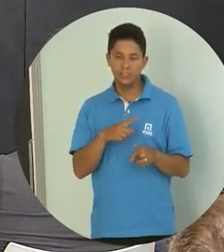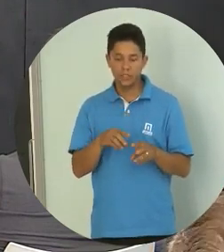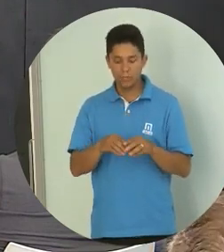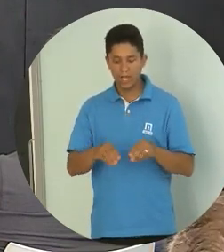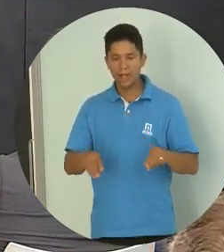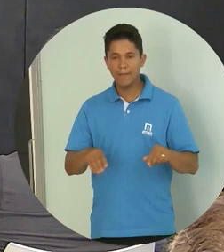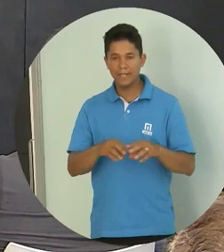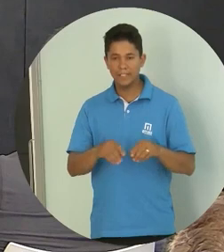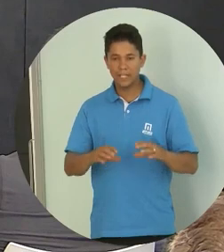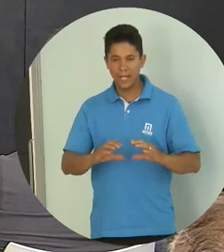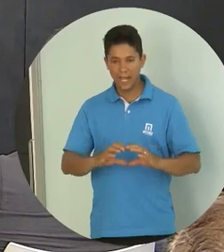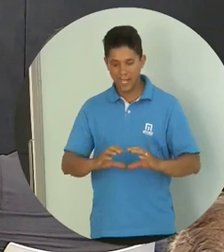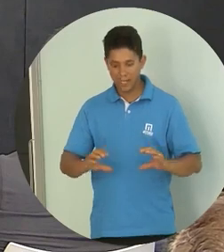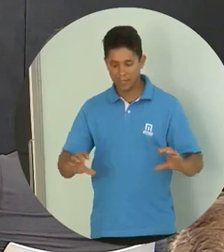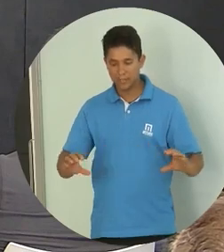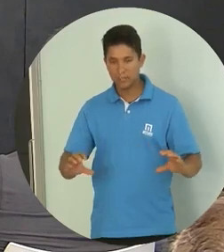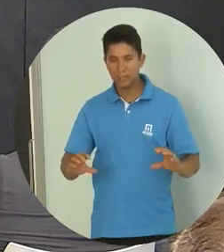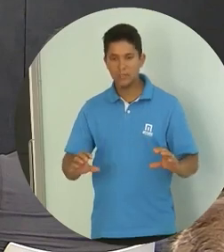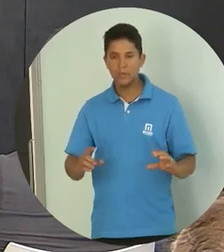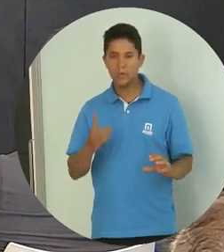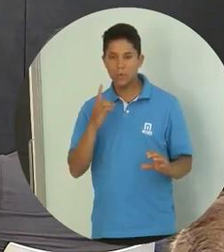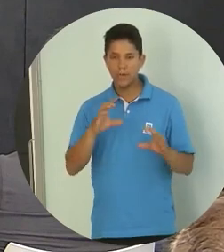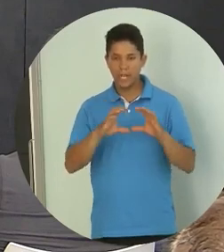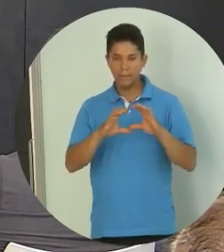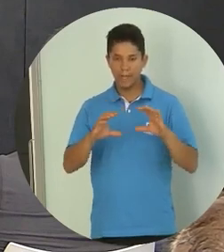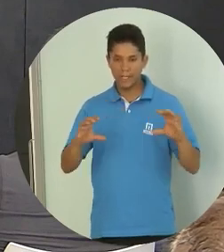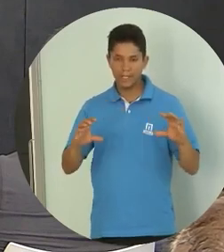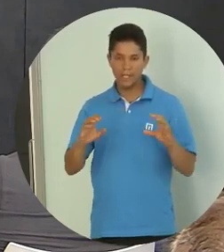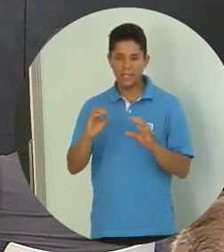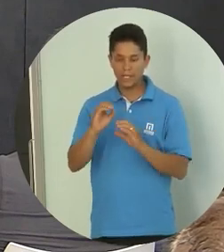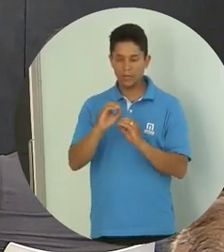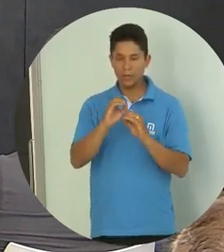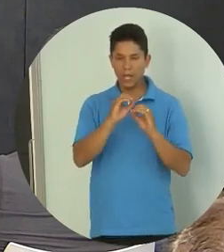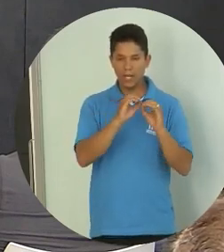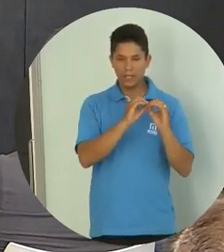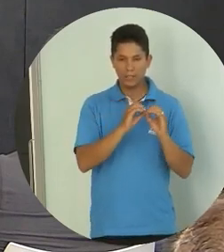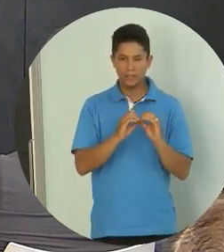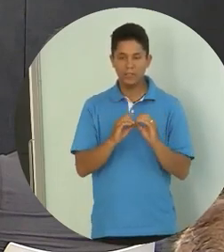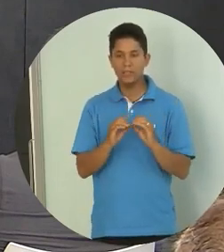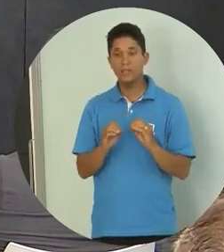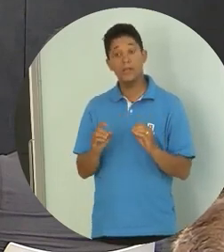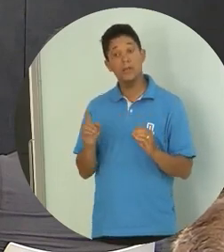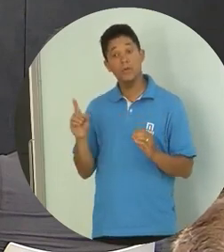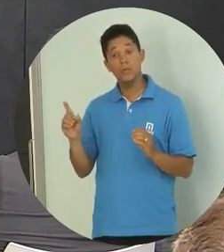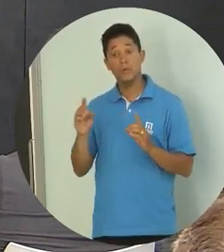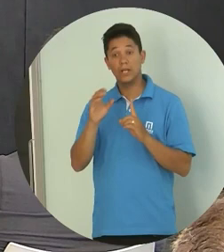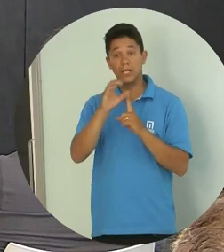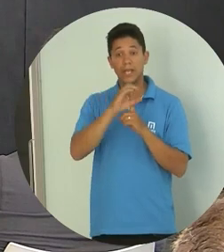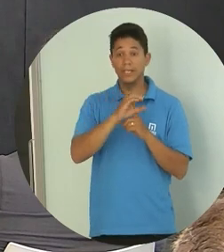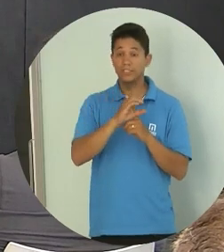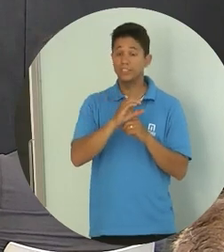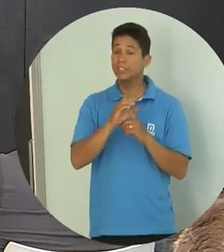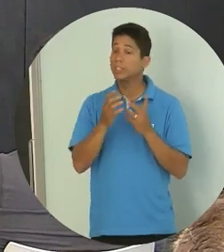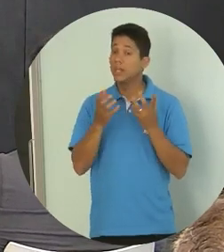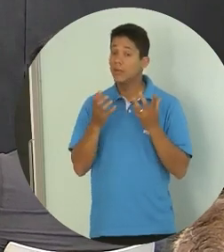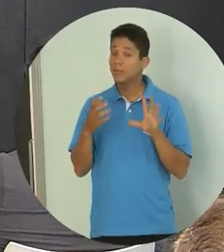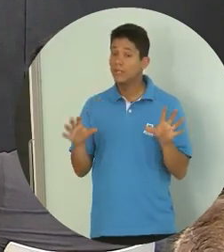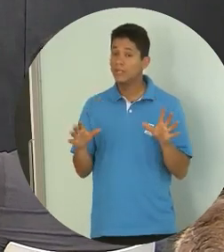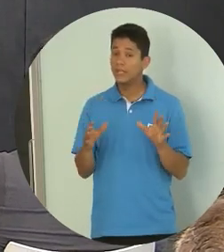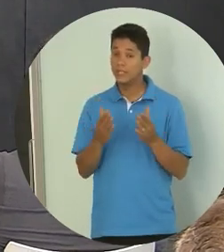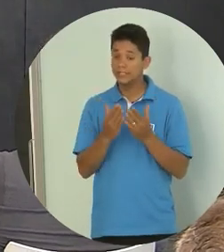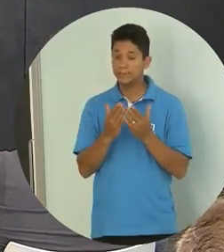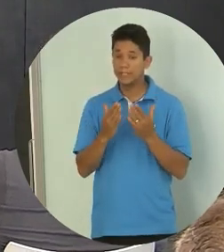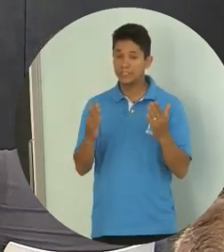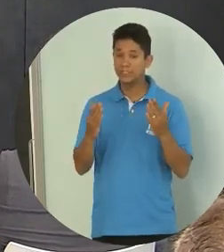camada de granular e outra camada de areia. A premissa do cliente era não expandir para essa camada de areia,